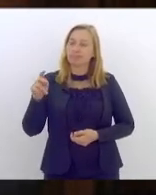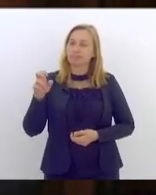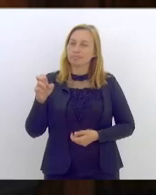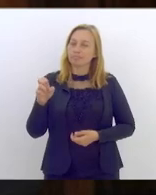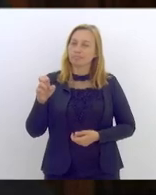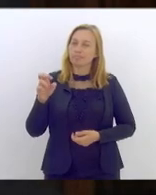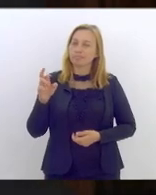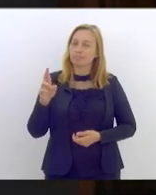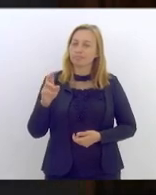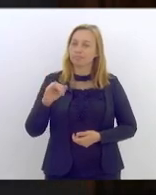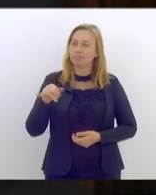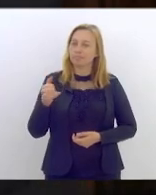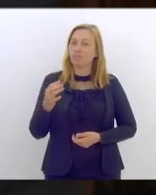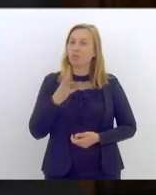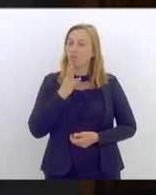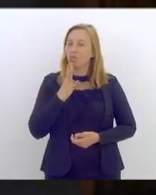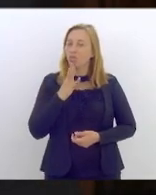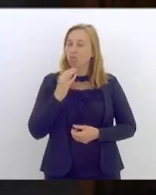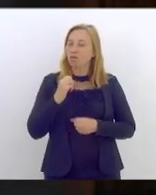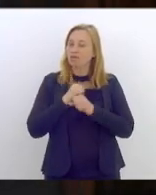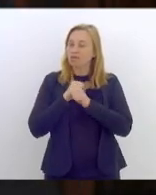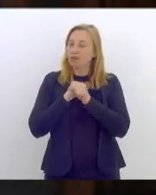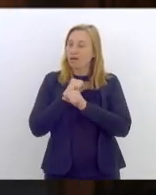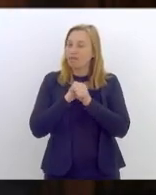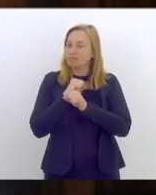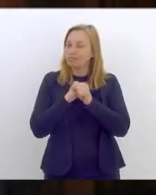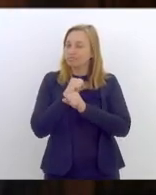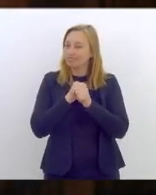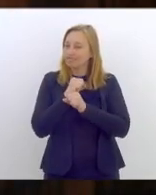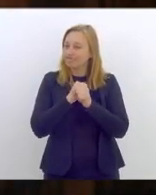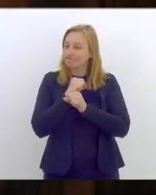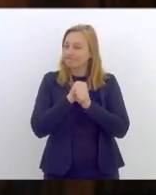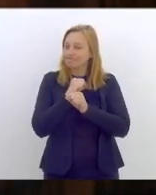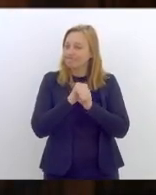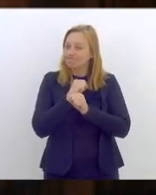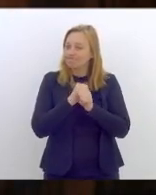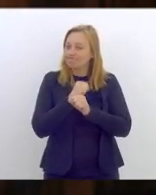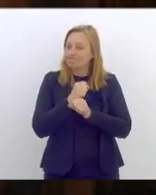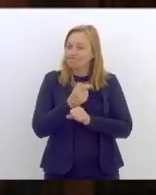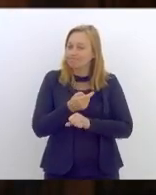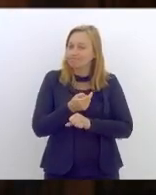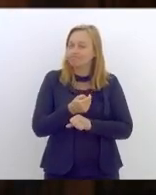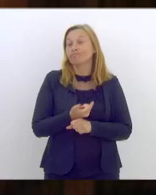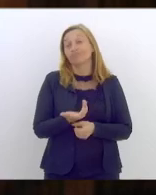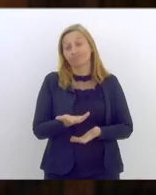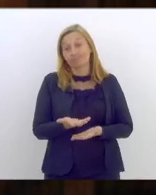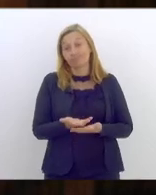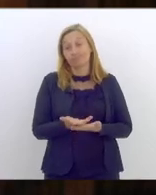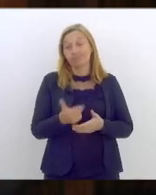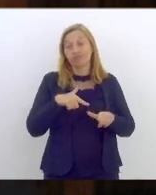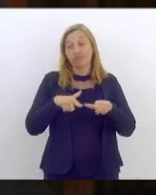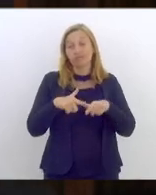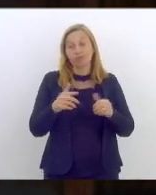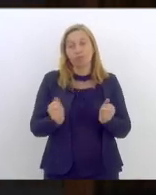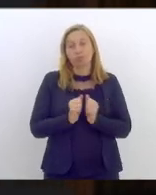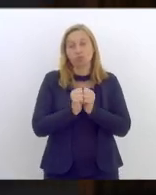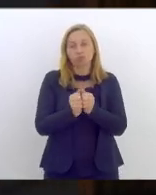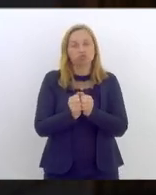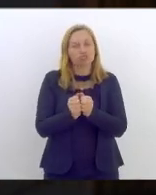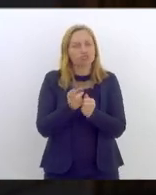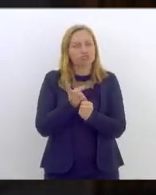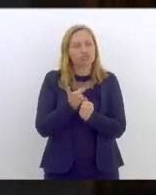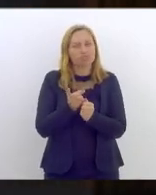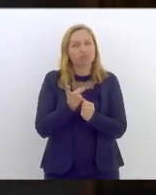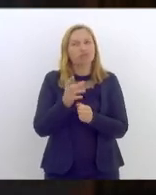que por um acaso eu conheço de longa data somos quase contemporâneas mas trabalhamos juntos